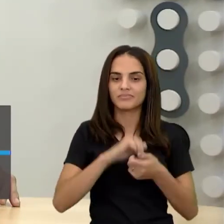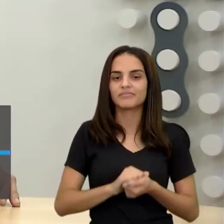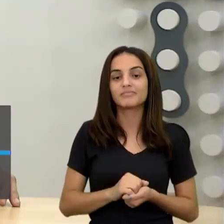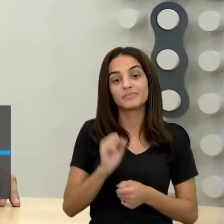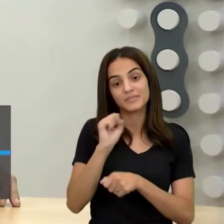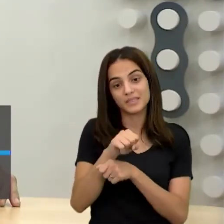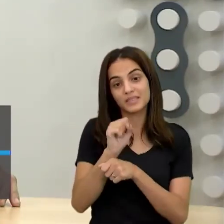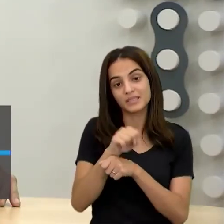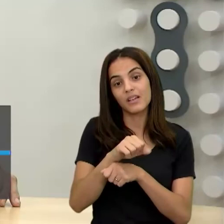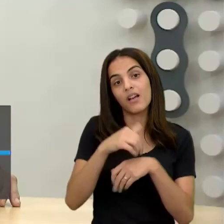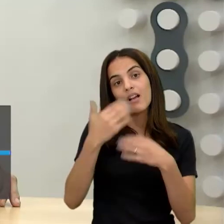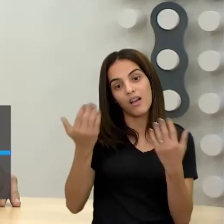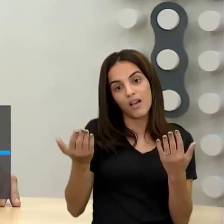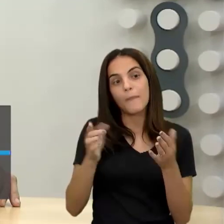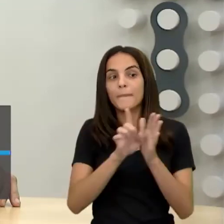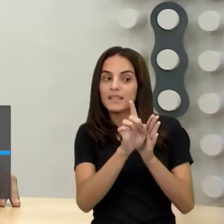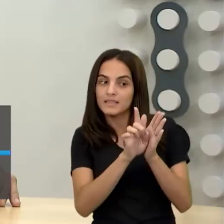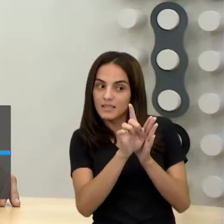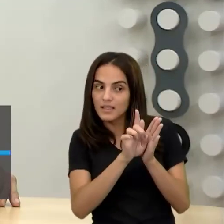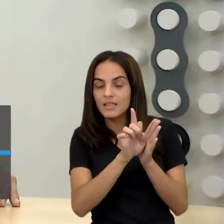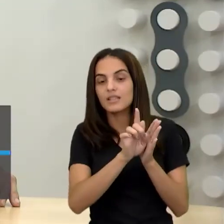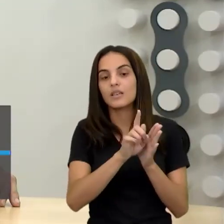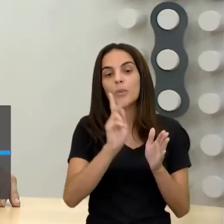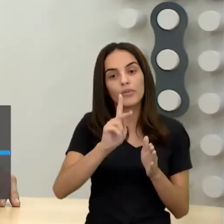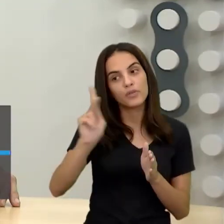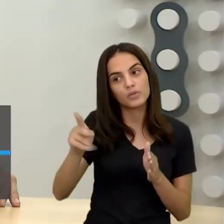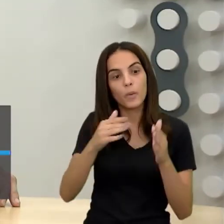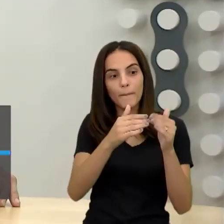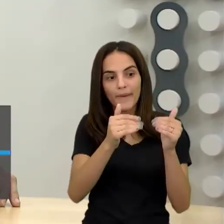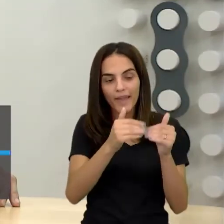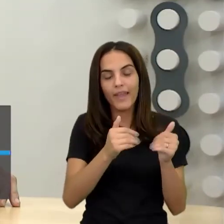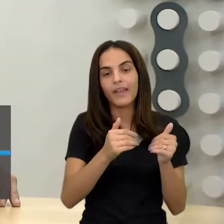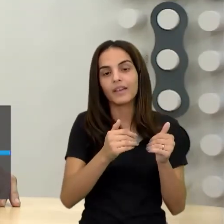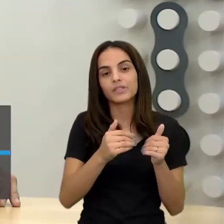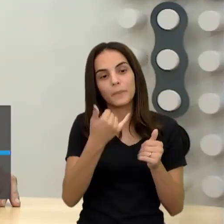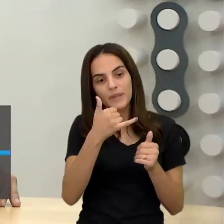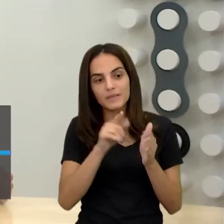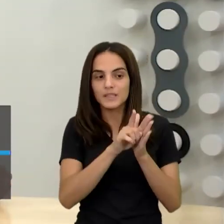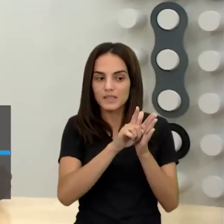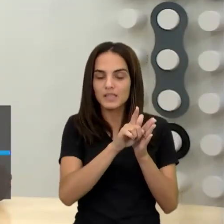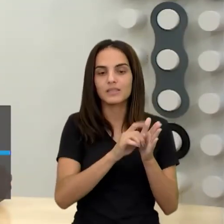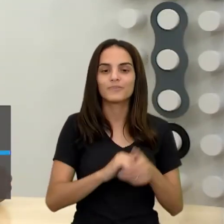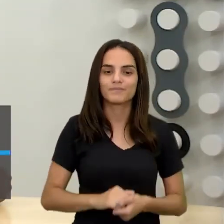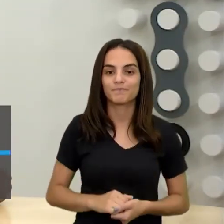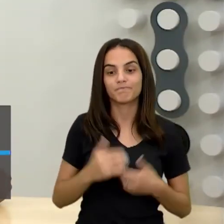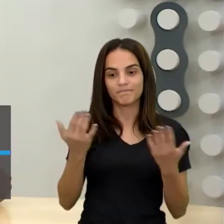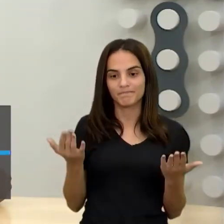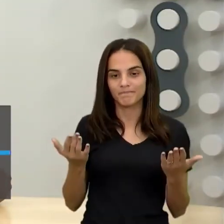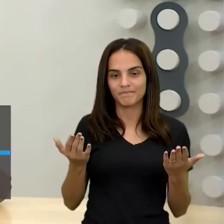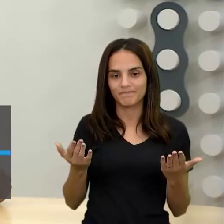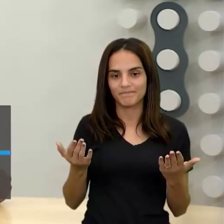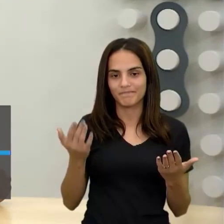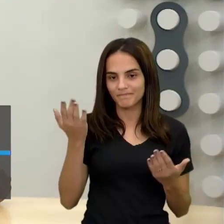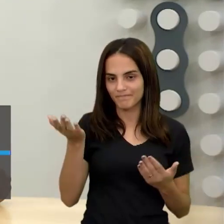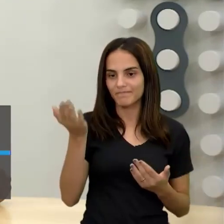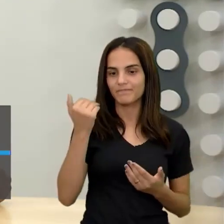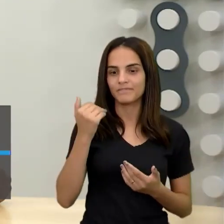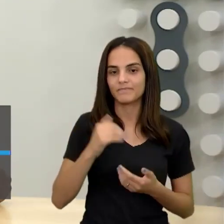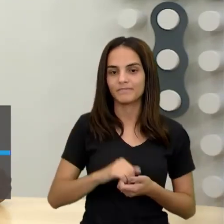não ser que seja no momento de pesquisa, onde o professor pede alguma coisa, né? Aí sim. Faz o seguinte,